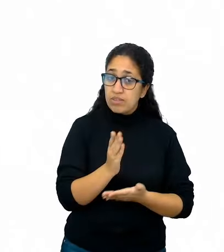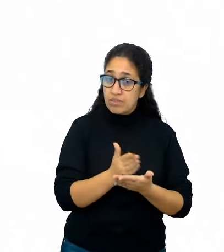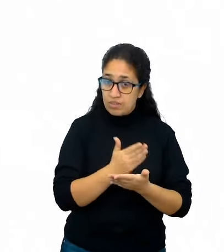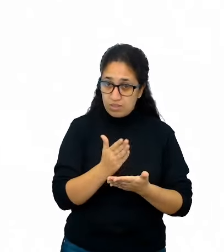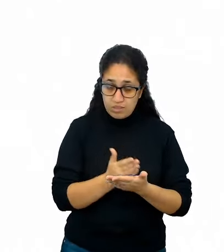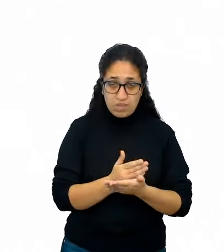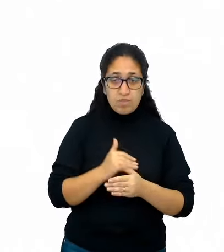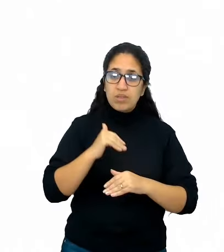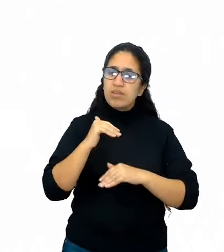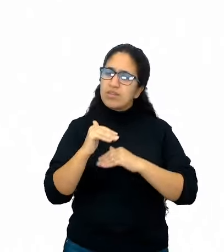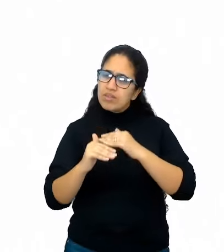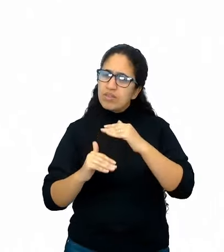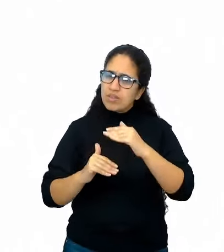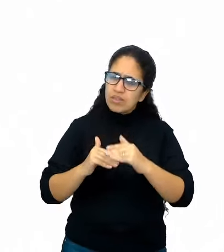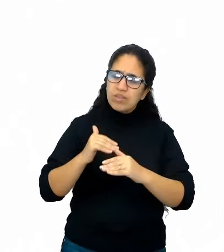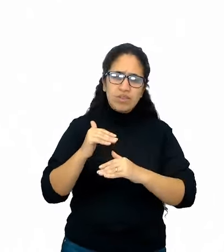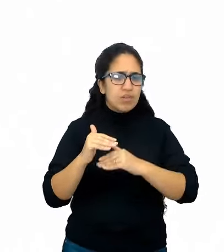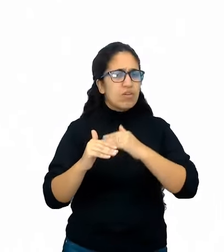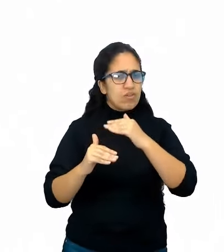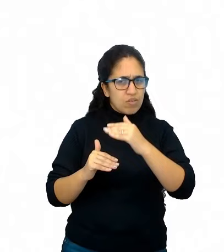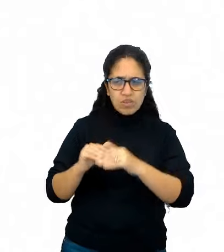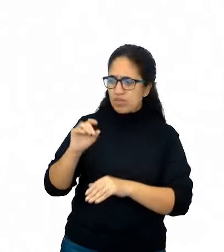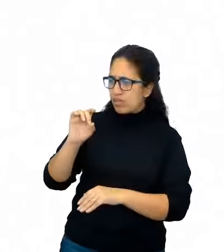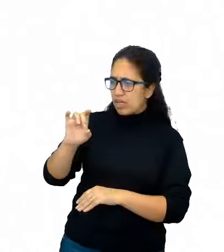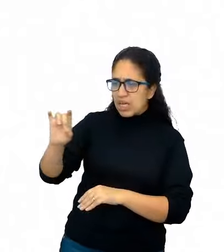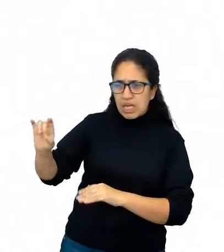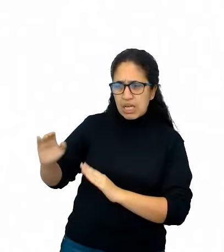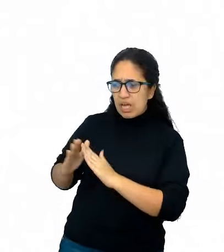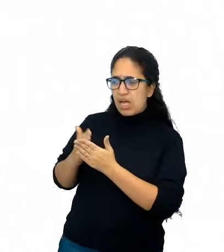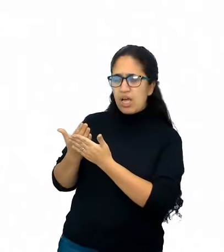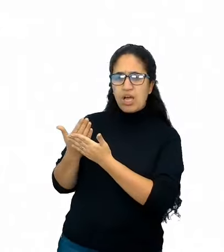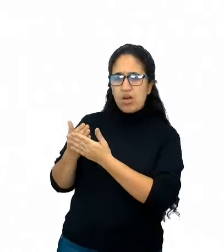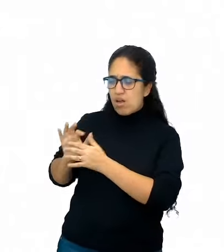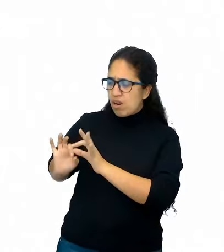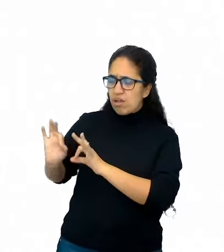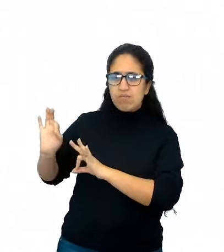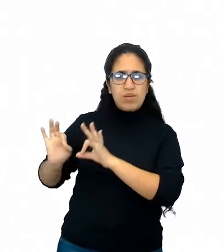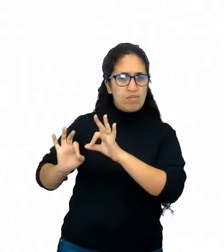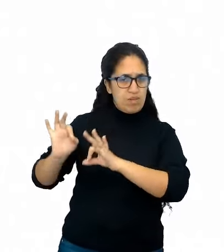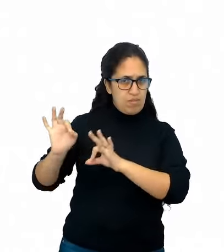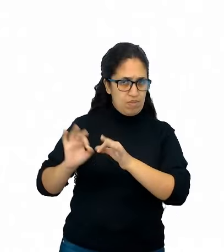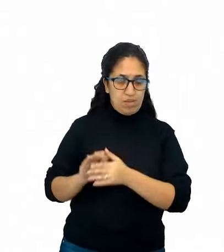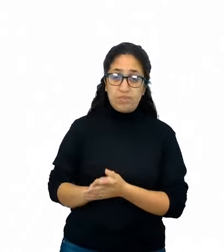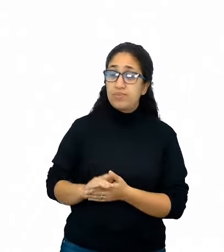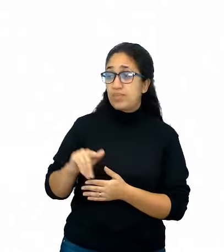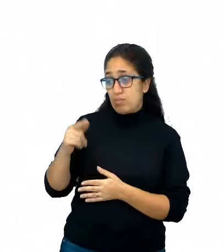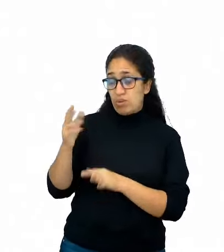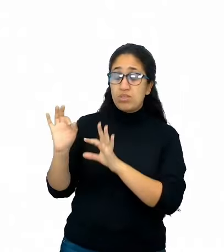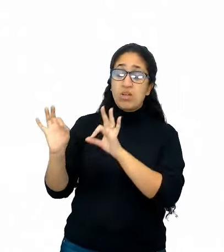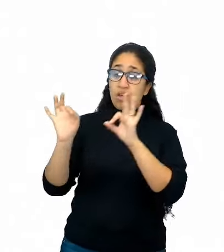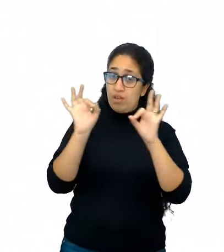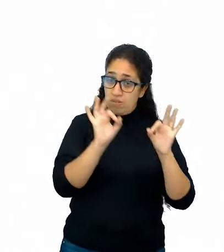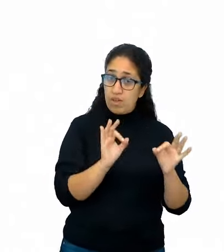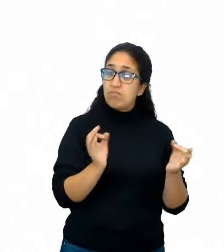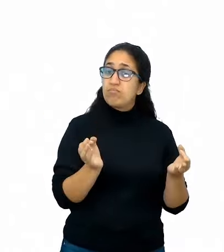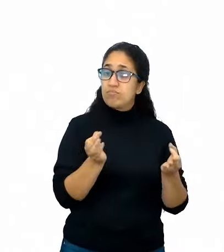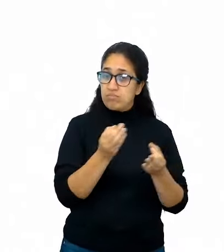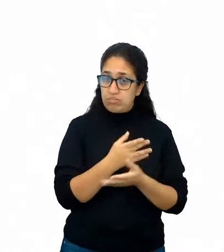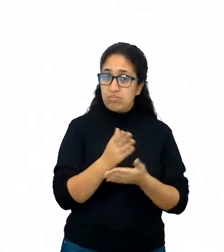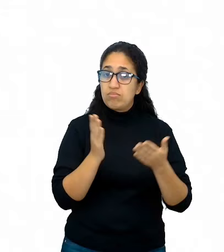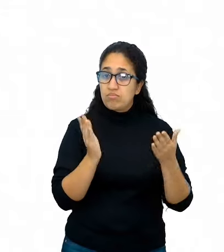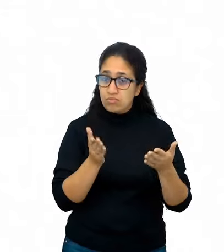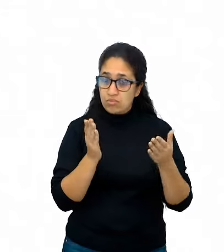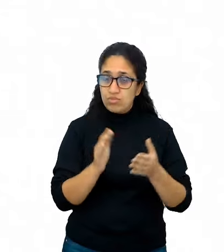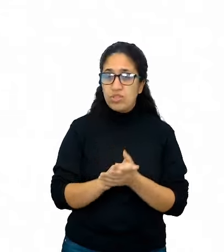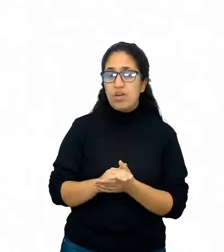desenvolvida conforme a organização de cada unidade escolar. Após assistirem à gravação, os professores têm